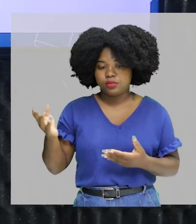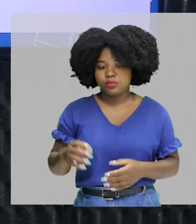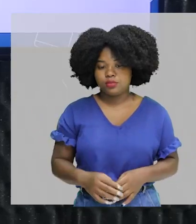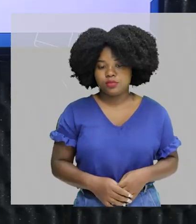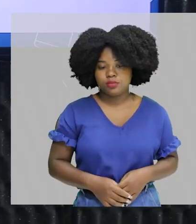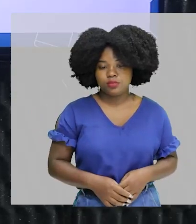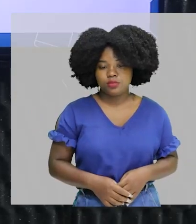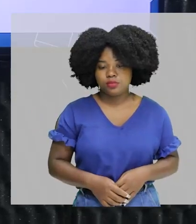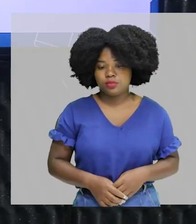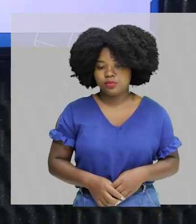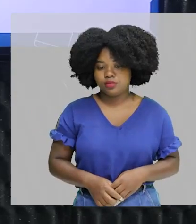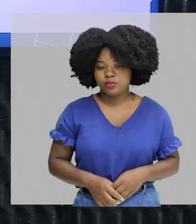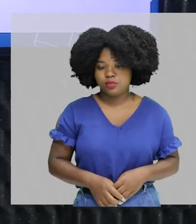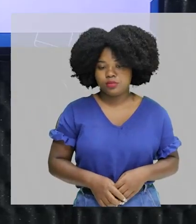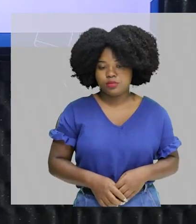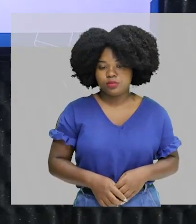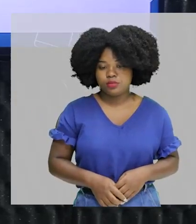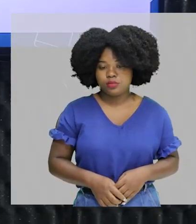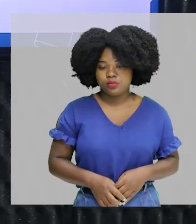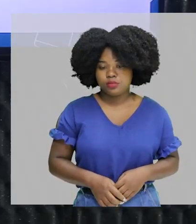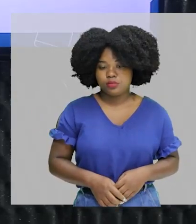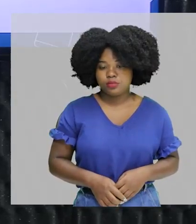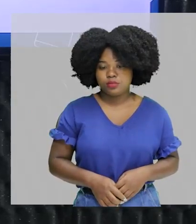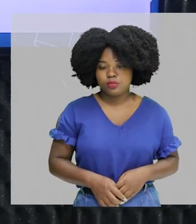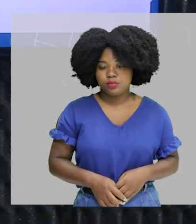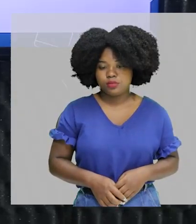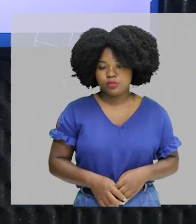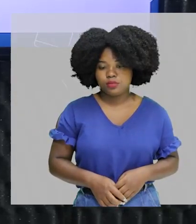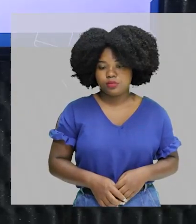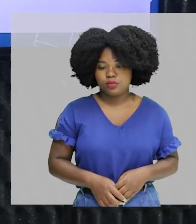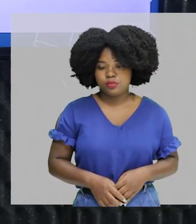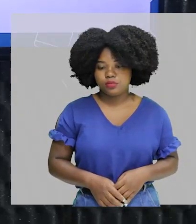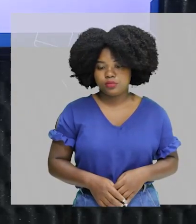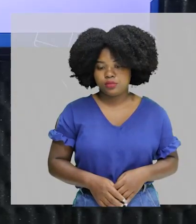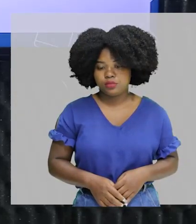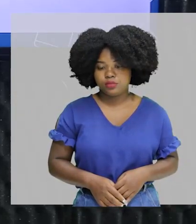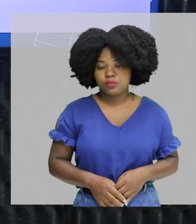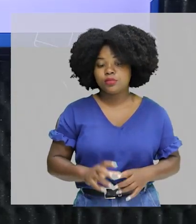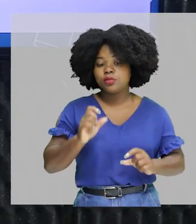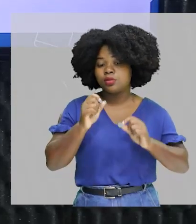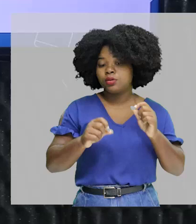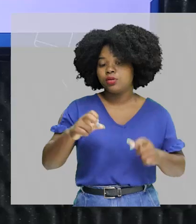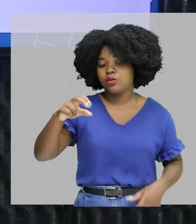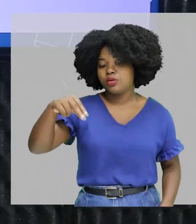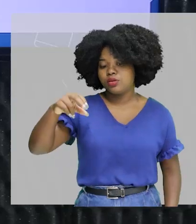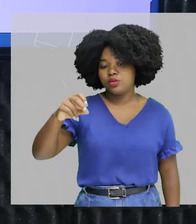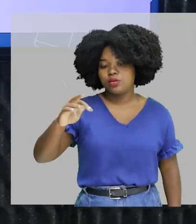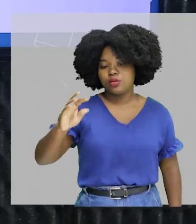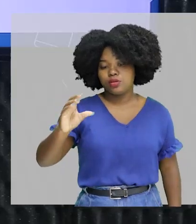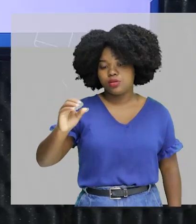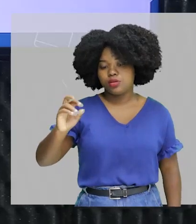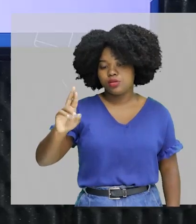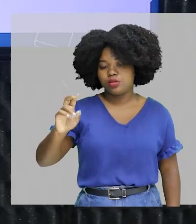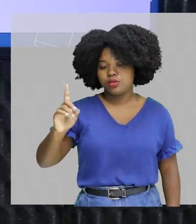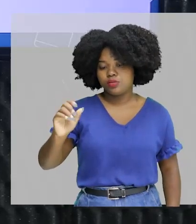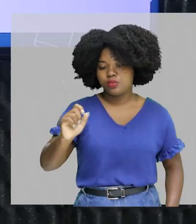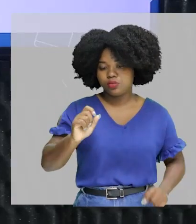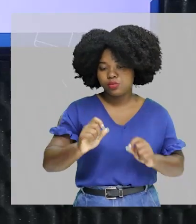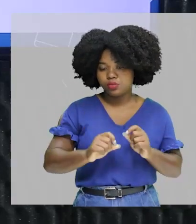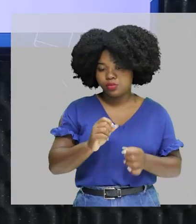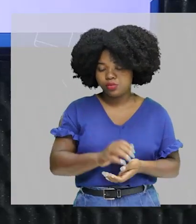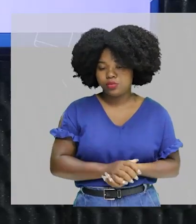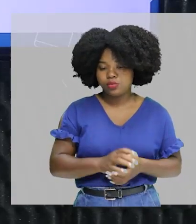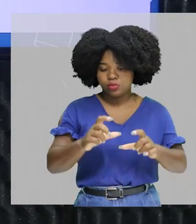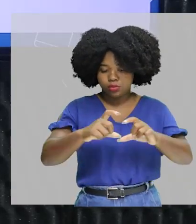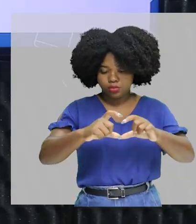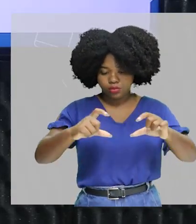Formam notocorda e tubo neural. Pessoal, o que é notocorda? Notocorda é um